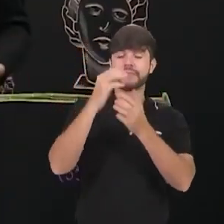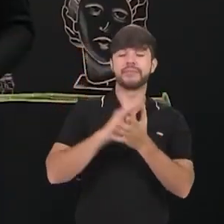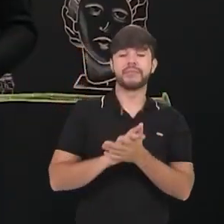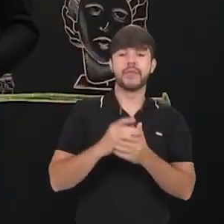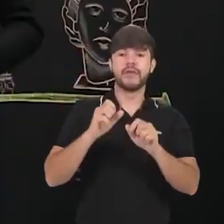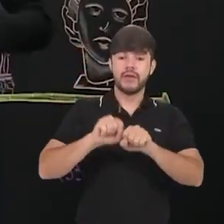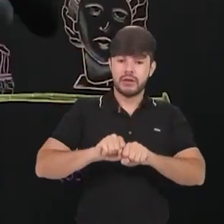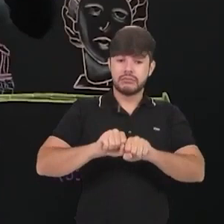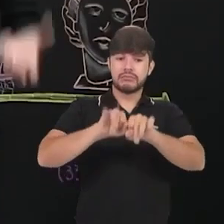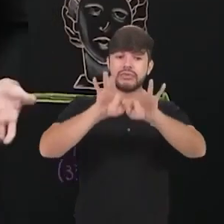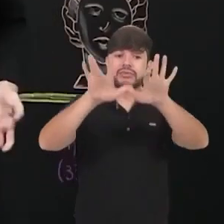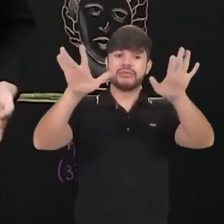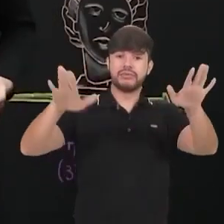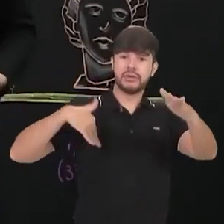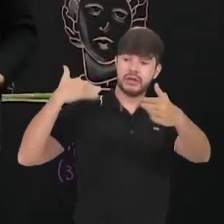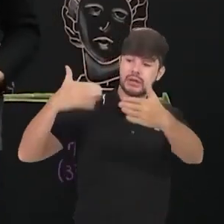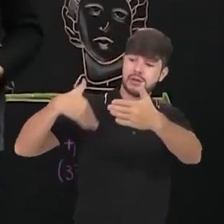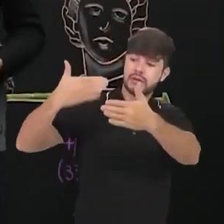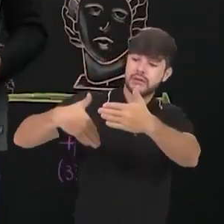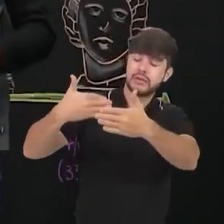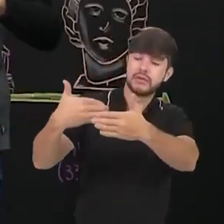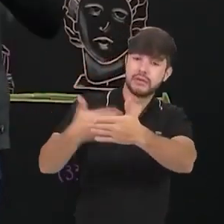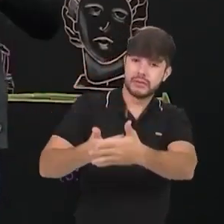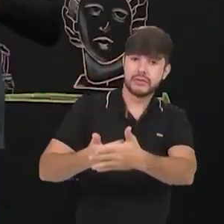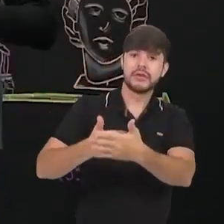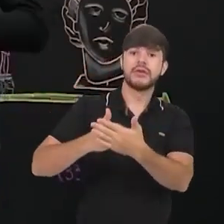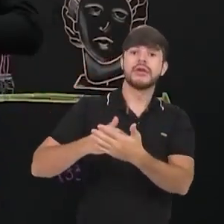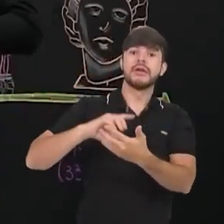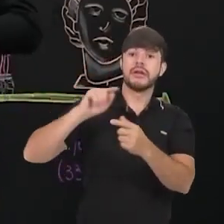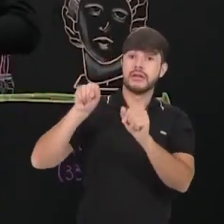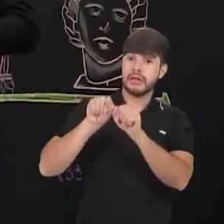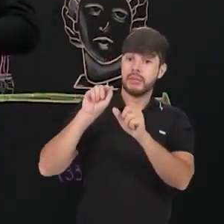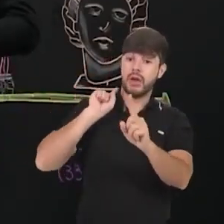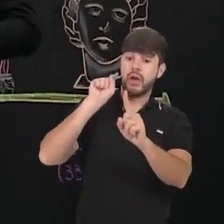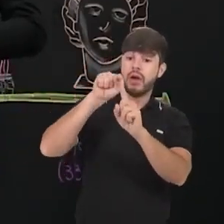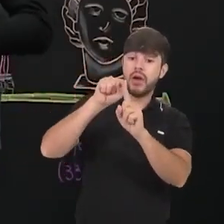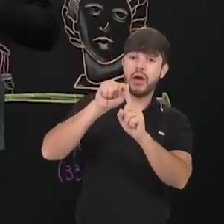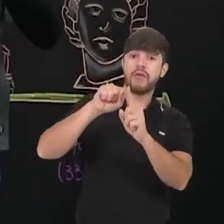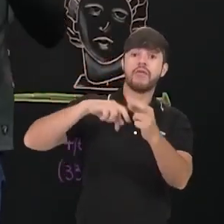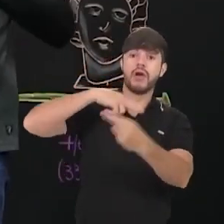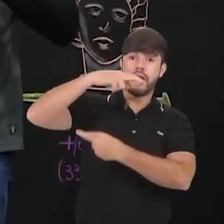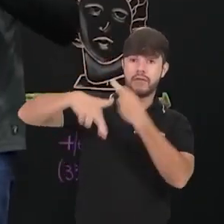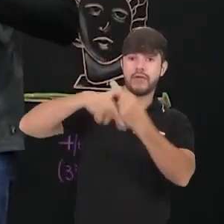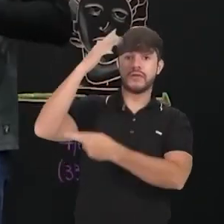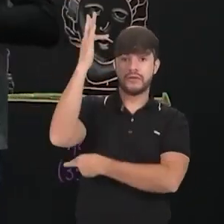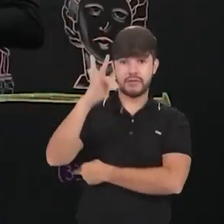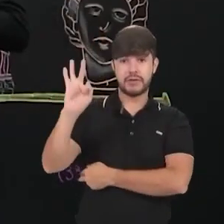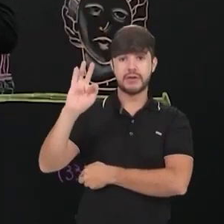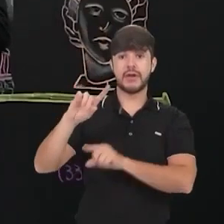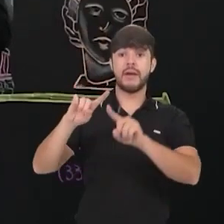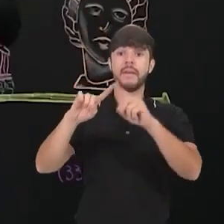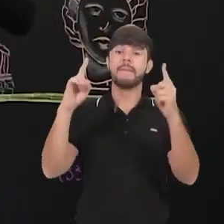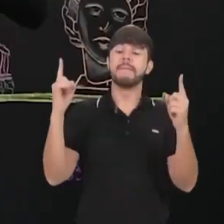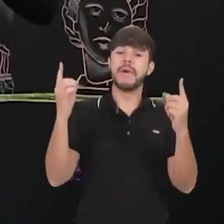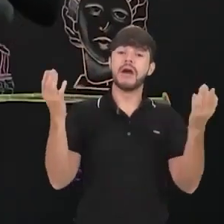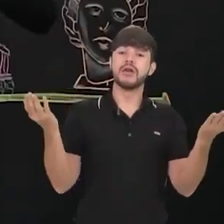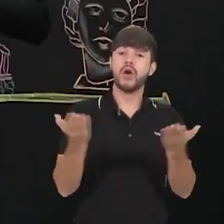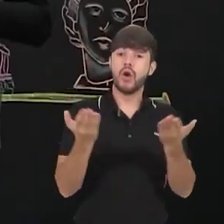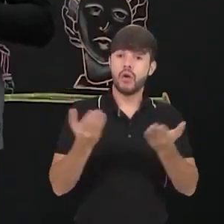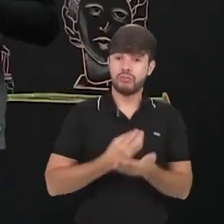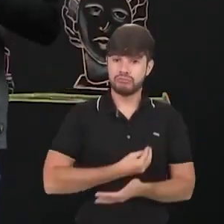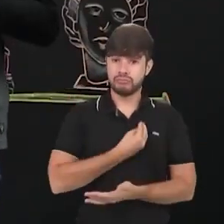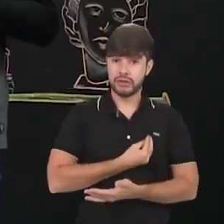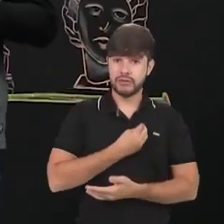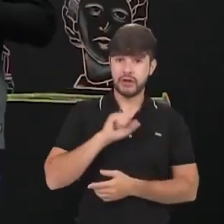processos históricos, como é o caso da Revolução Francesa, como você ainda vai ver mais para frente. A grande questão é, hoje, se a gente